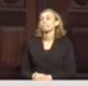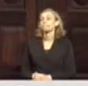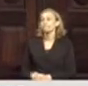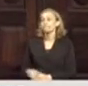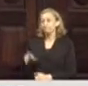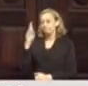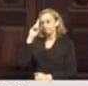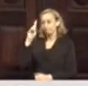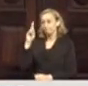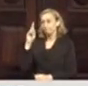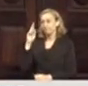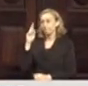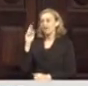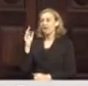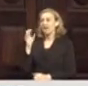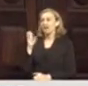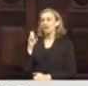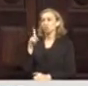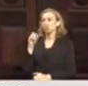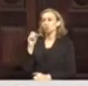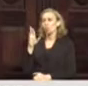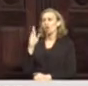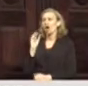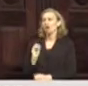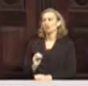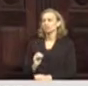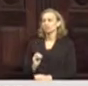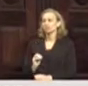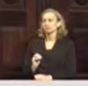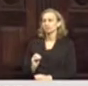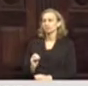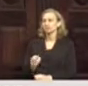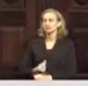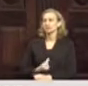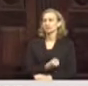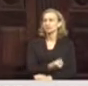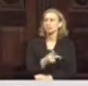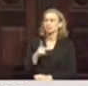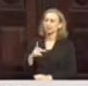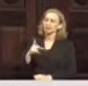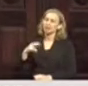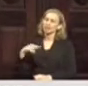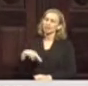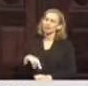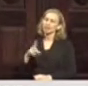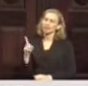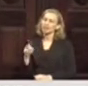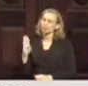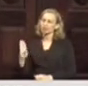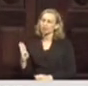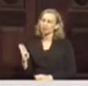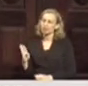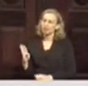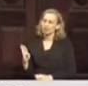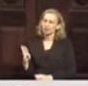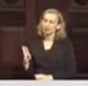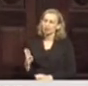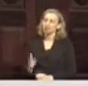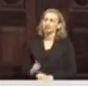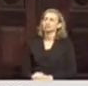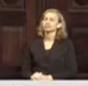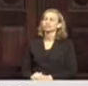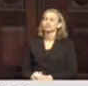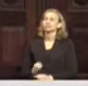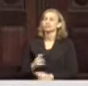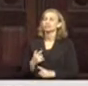Paes quer sair do PMDB como ele não fosse copartícipe do desastre que